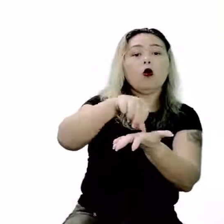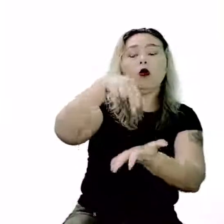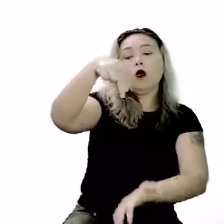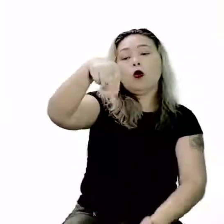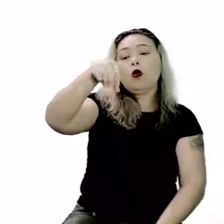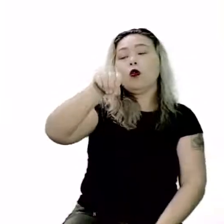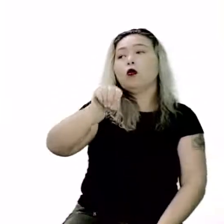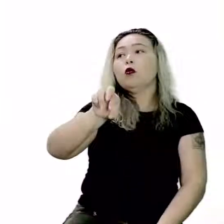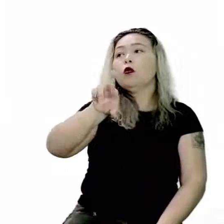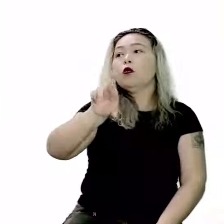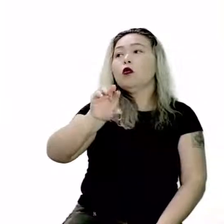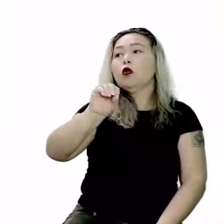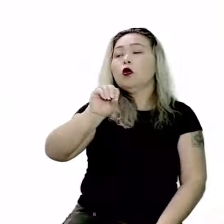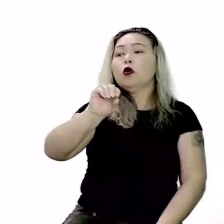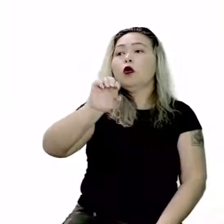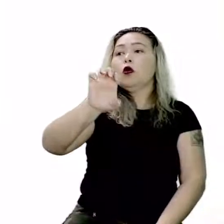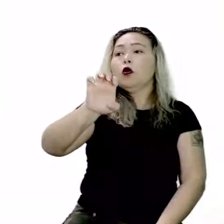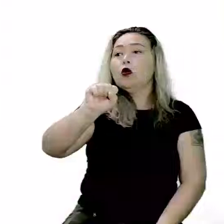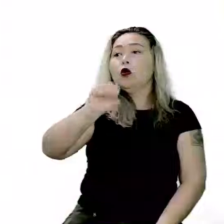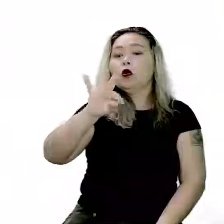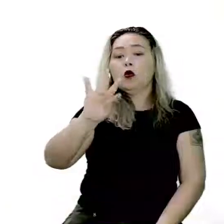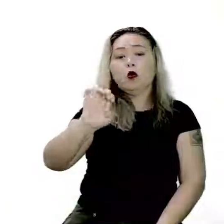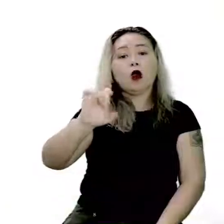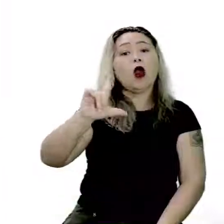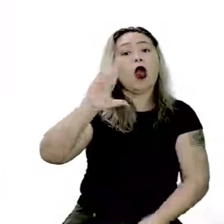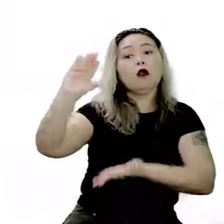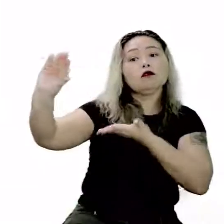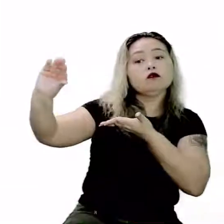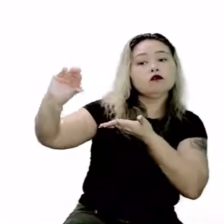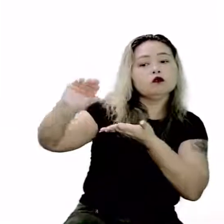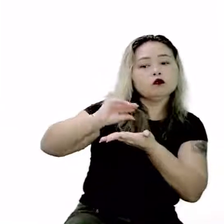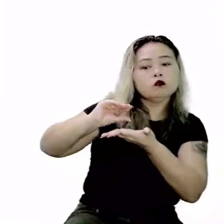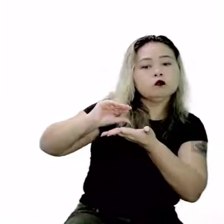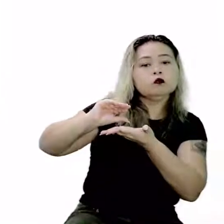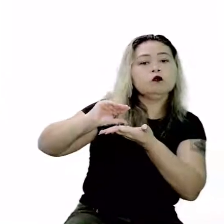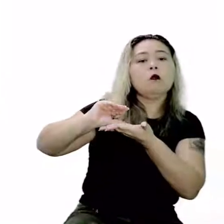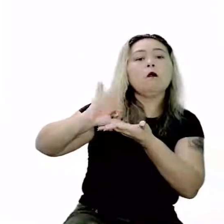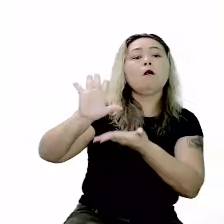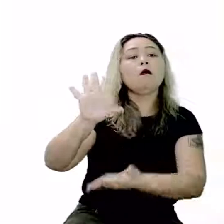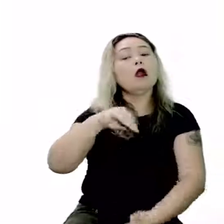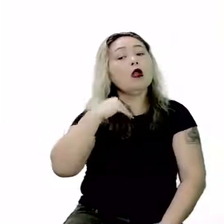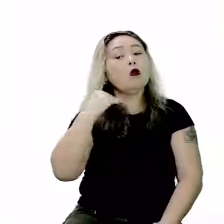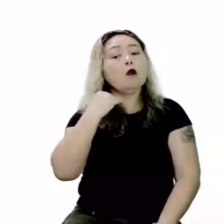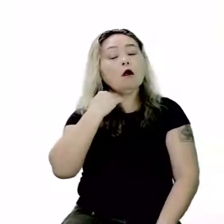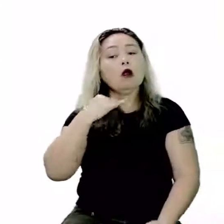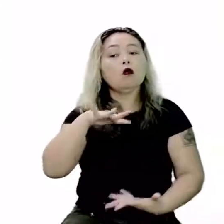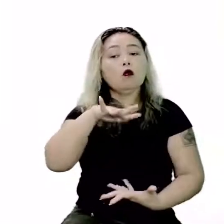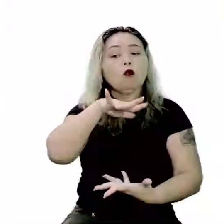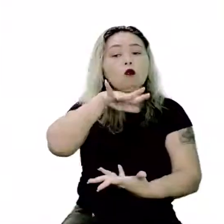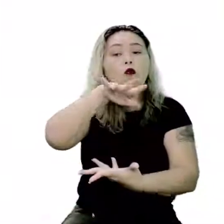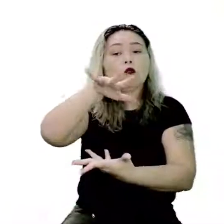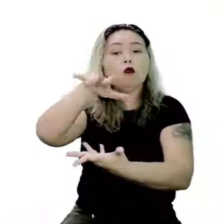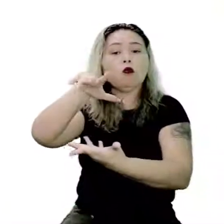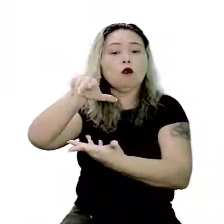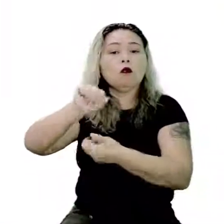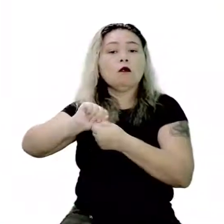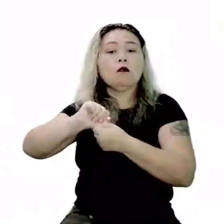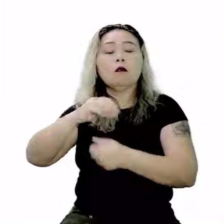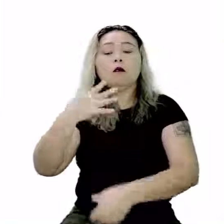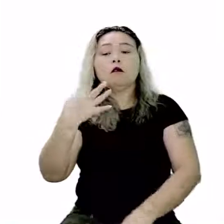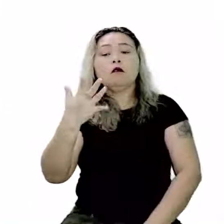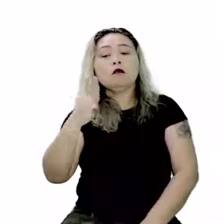sobre ele. Ele foi financiado pelo Banco Mundial na ordem